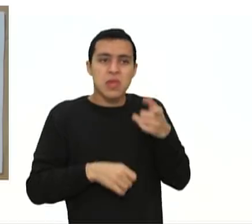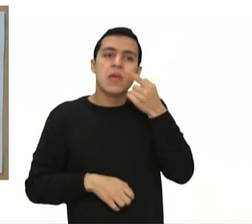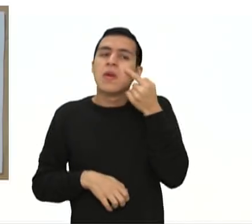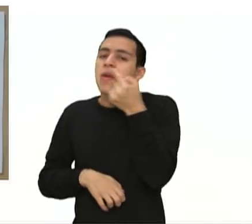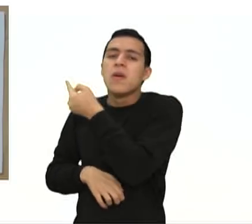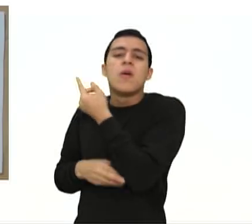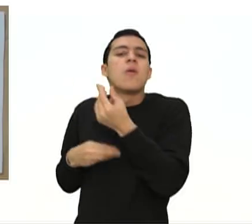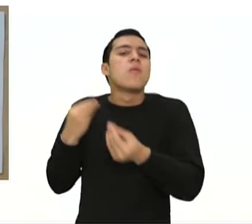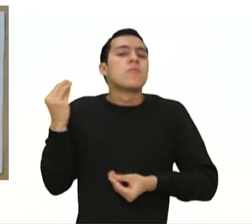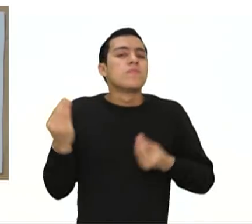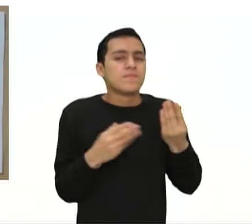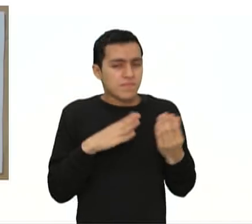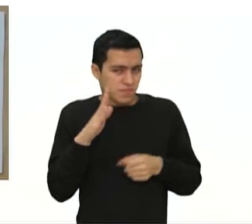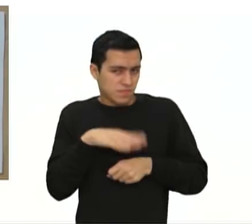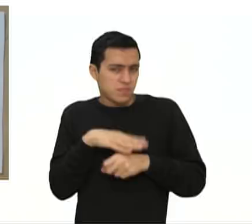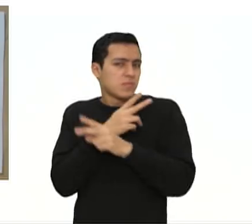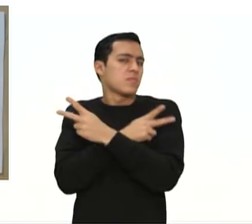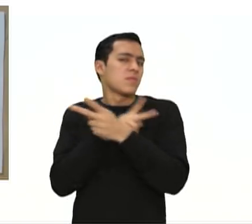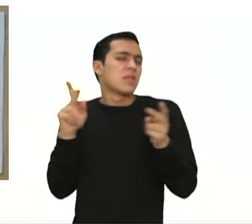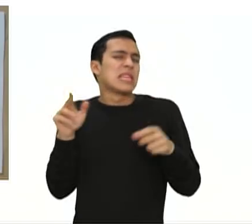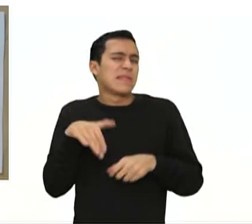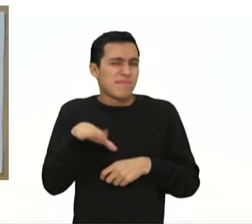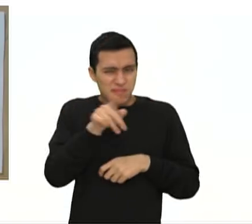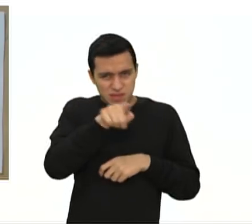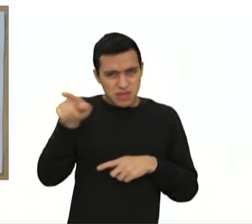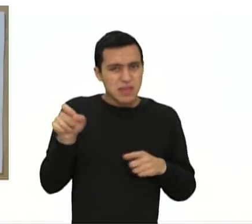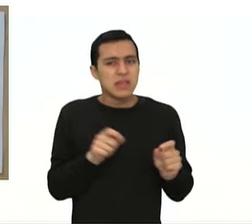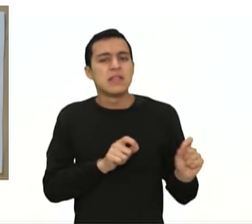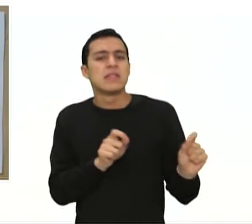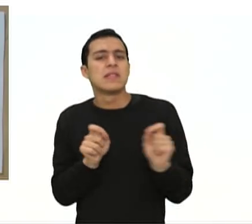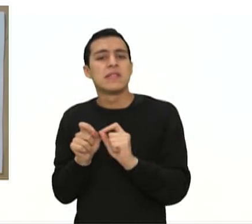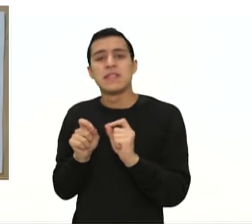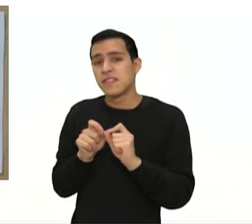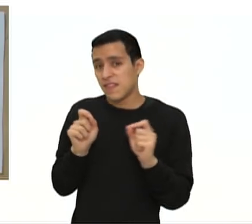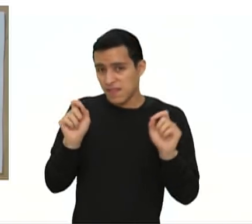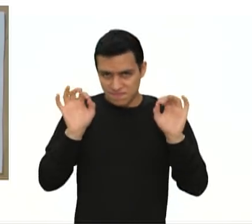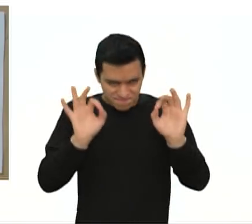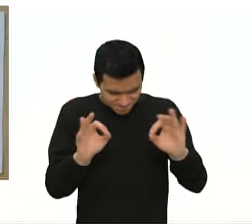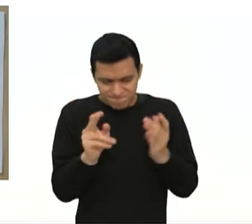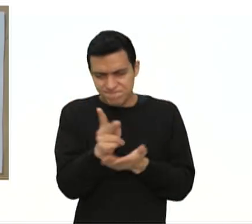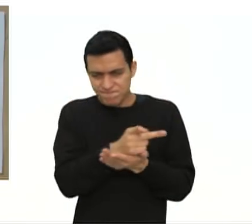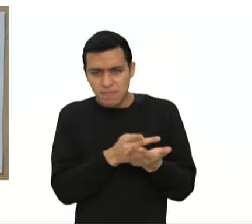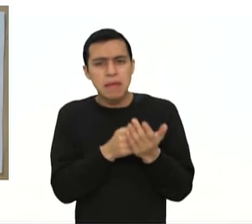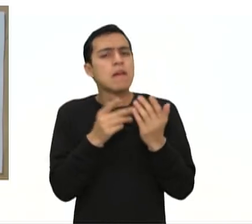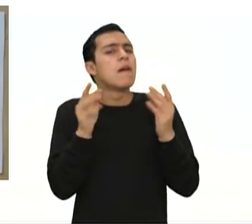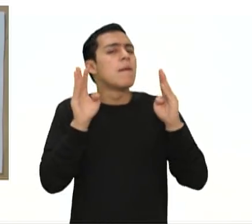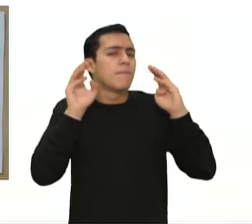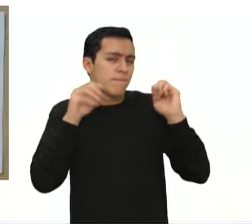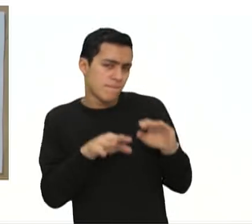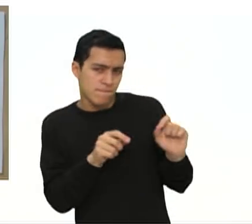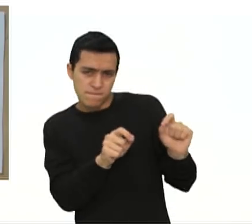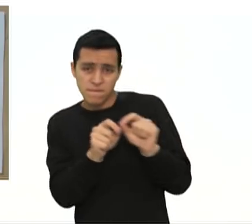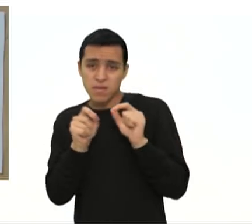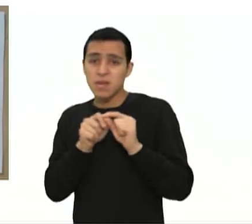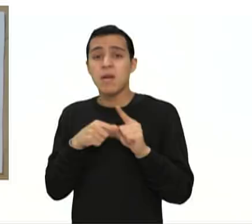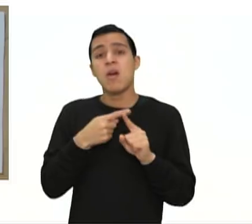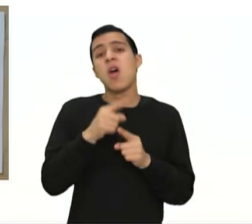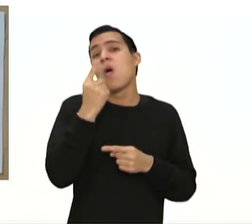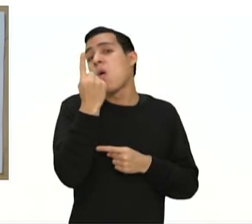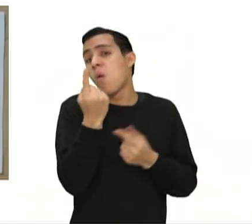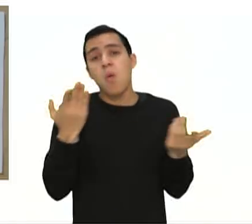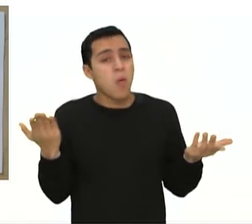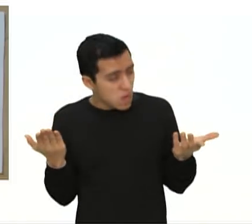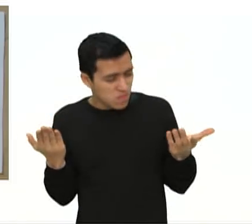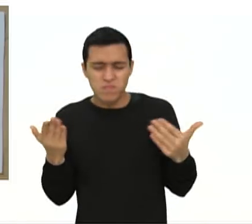ó. Tá? Então a gente vai dar um tempinho maior para vocês. Faça o desenho. capriche, porque você não vai usar só agora.